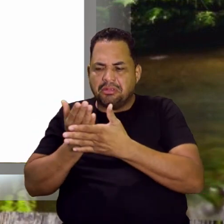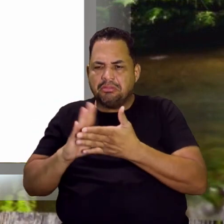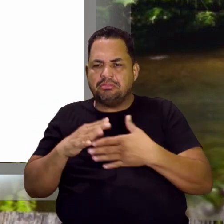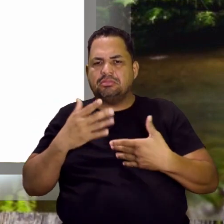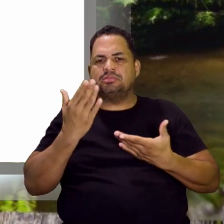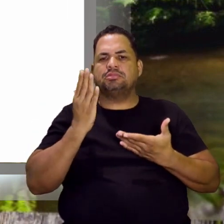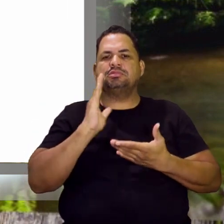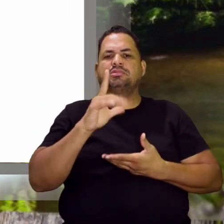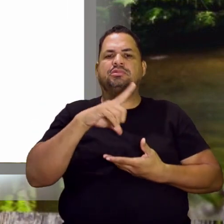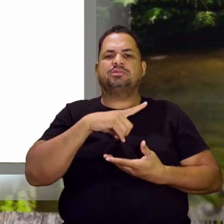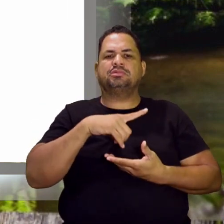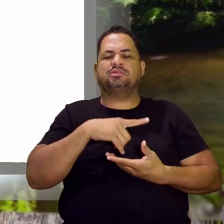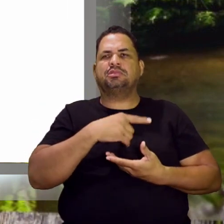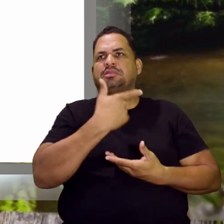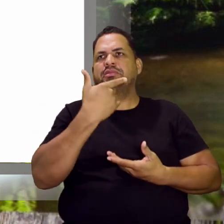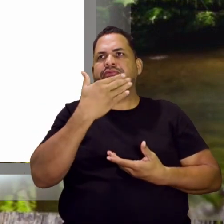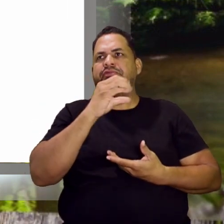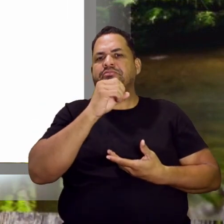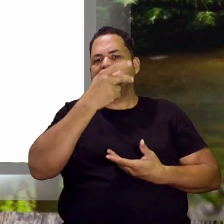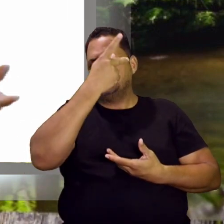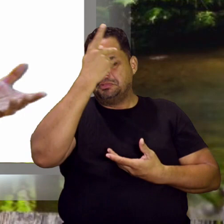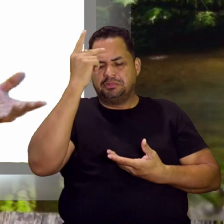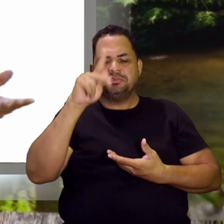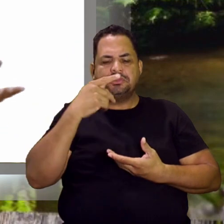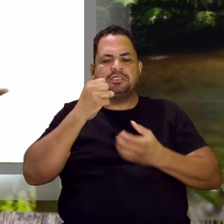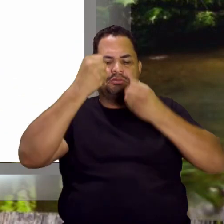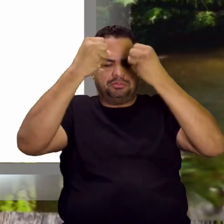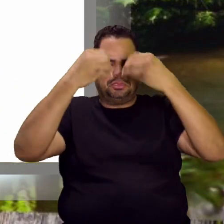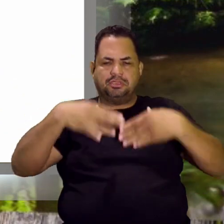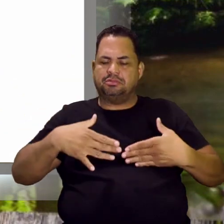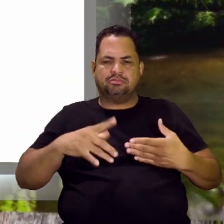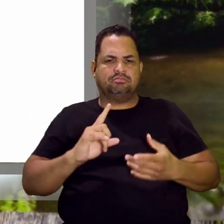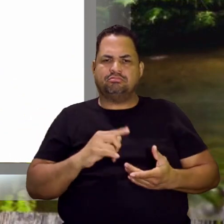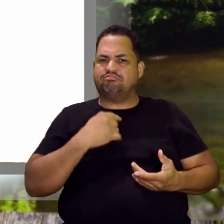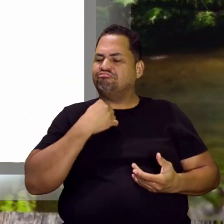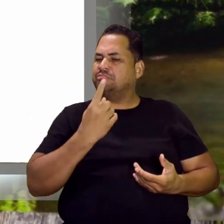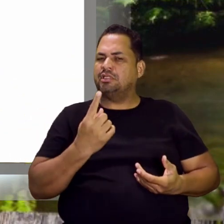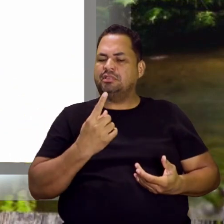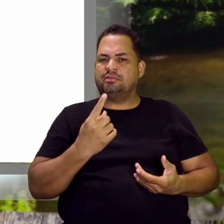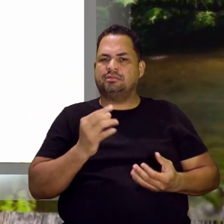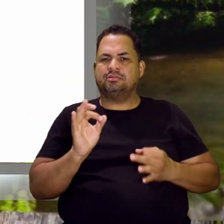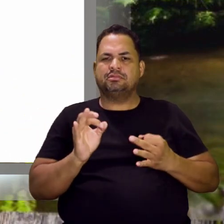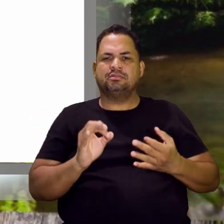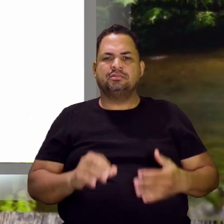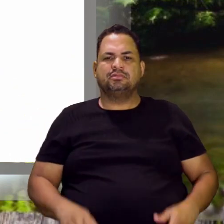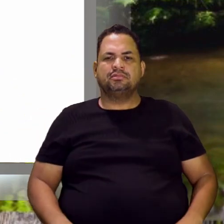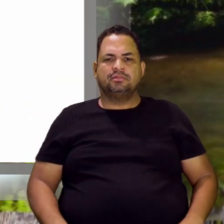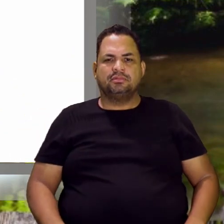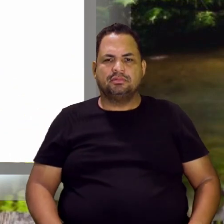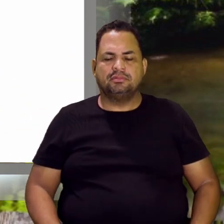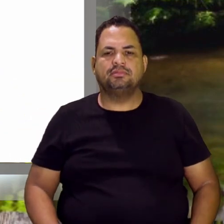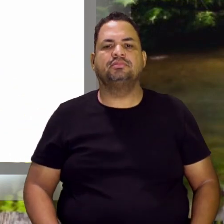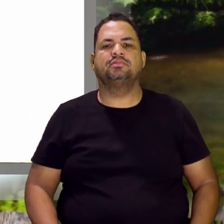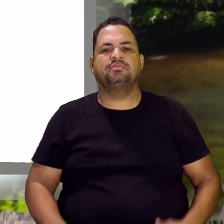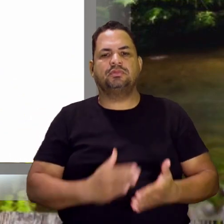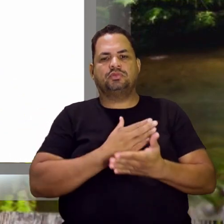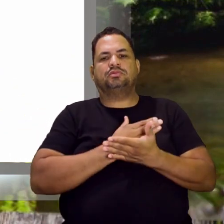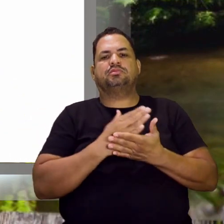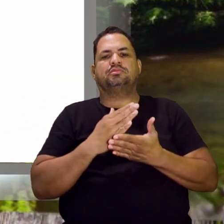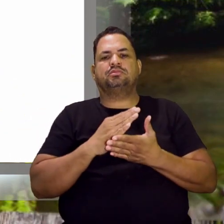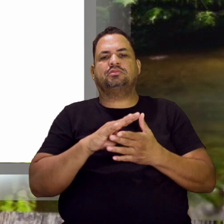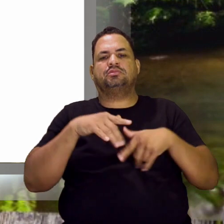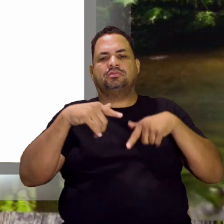tem 20 pessoas que já falaram sobre a mesma questão. Entendeu? Então, geralmente, para você desenvolver um